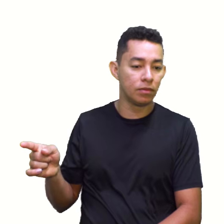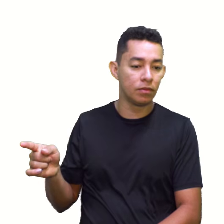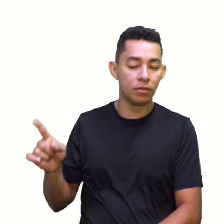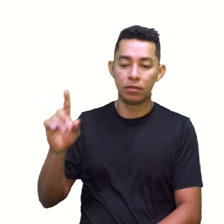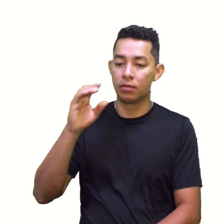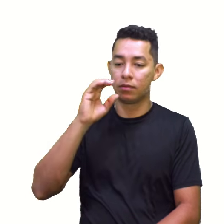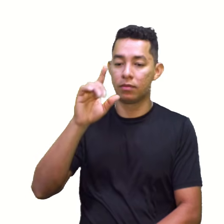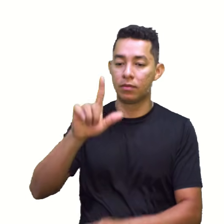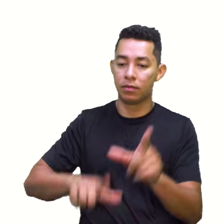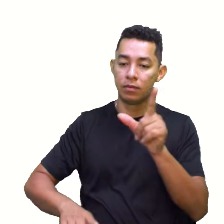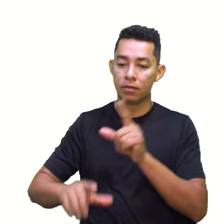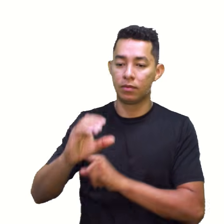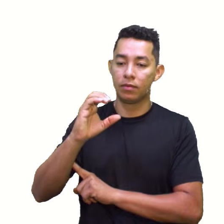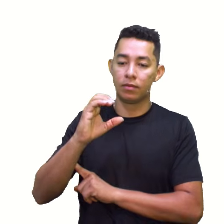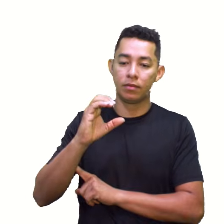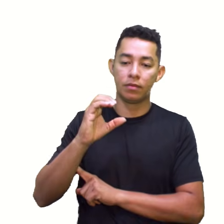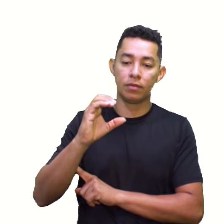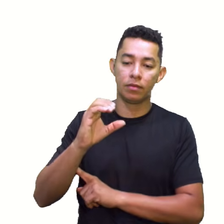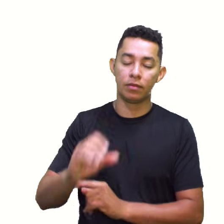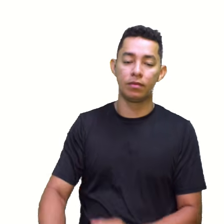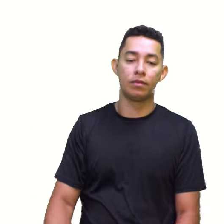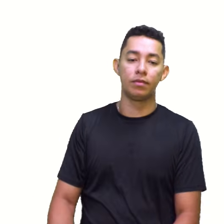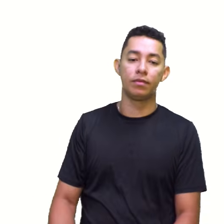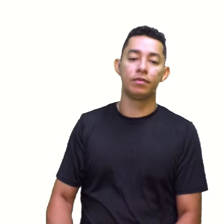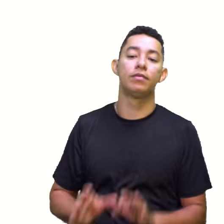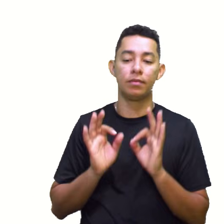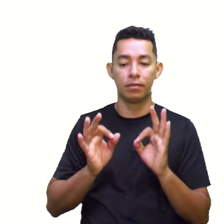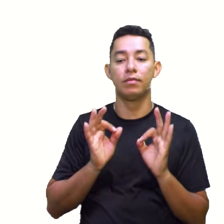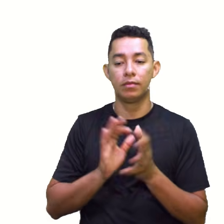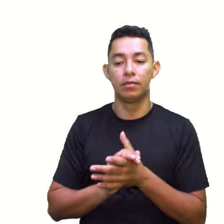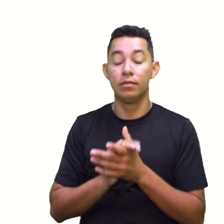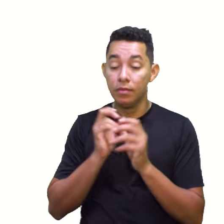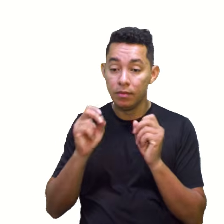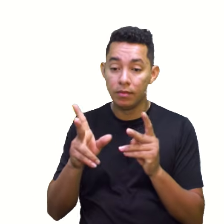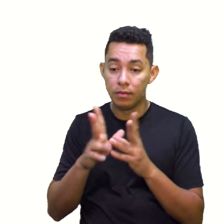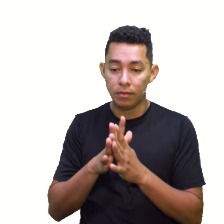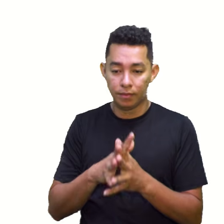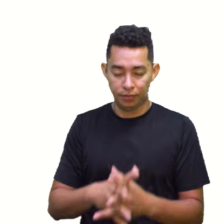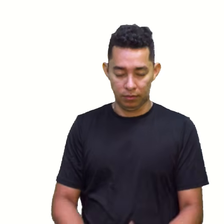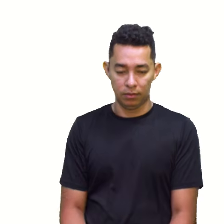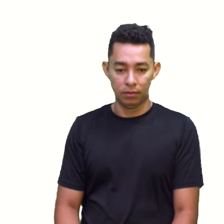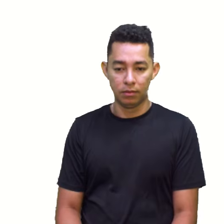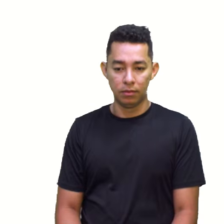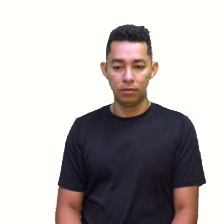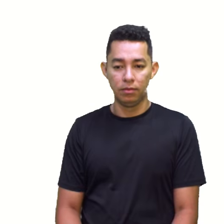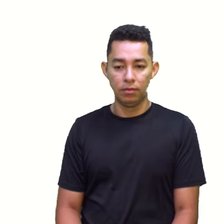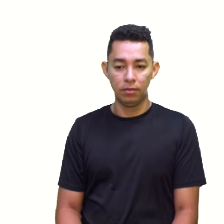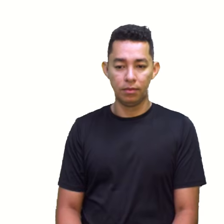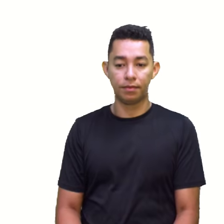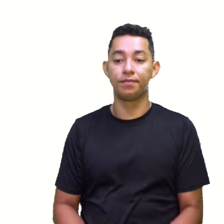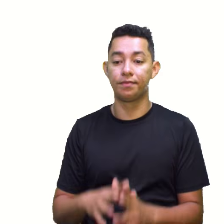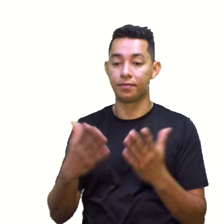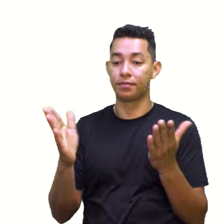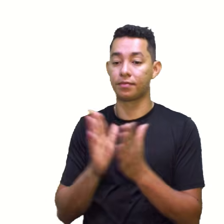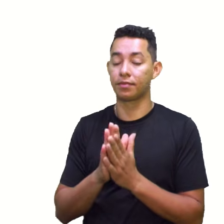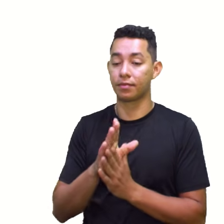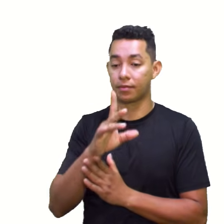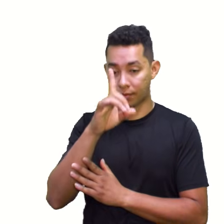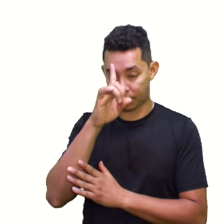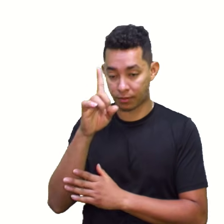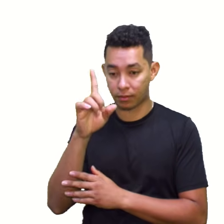exteriormente. Tá aqui, ó. Perfeito. Beleza? Então, diretor,